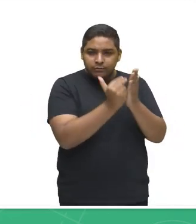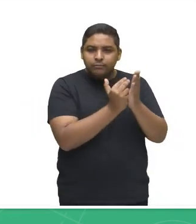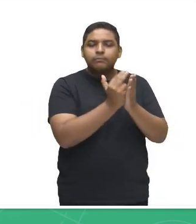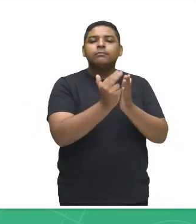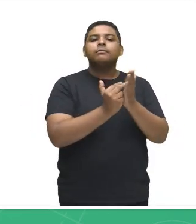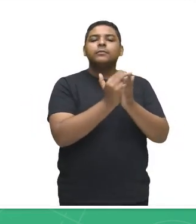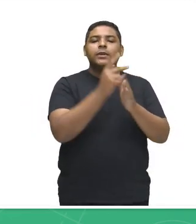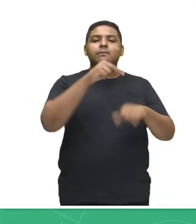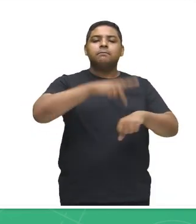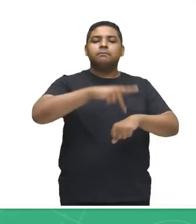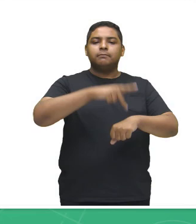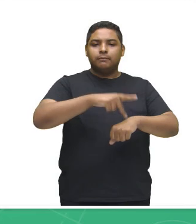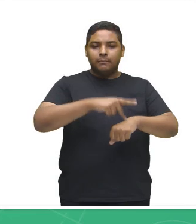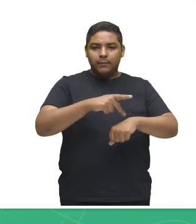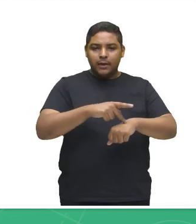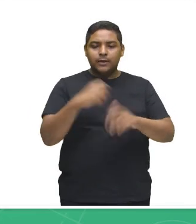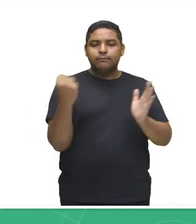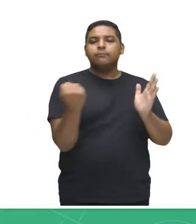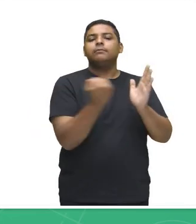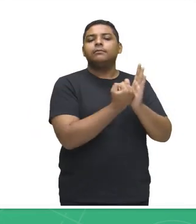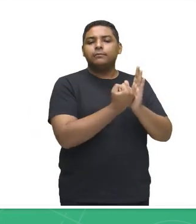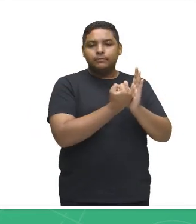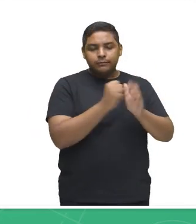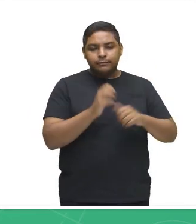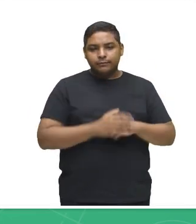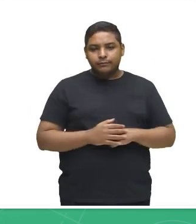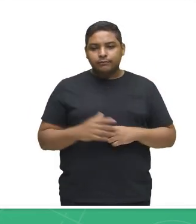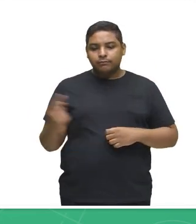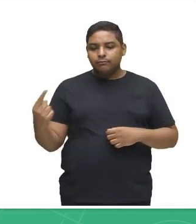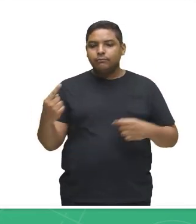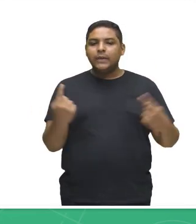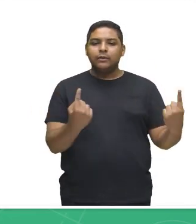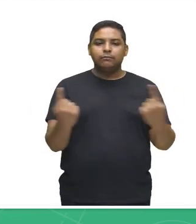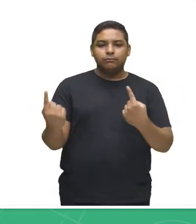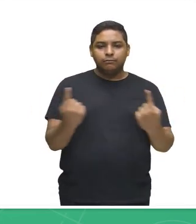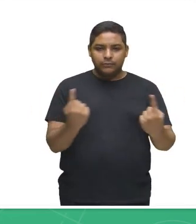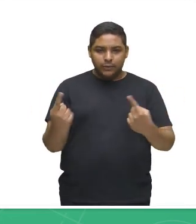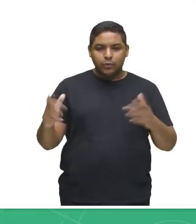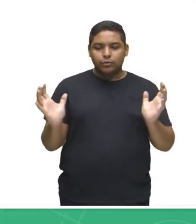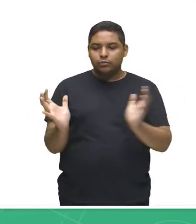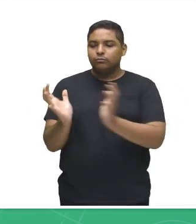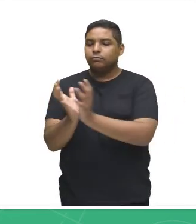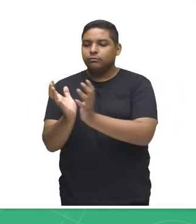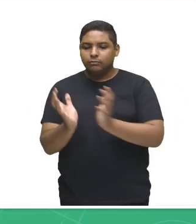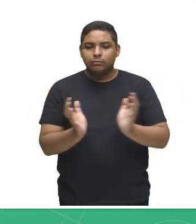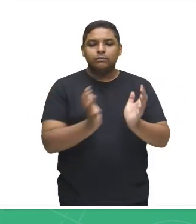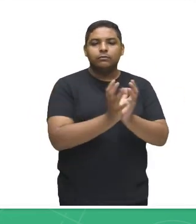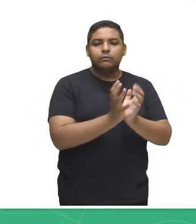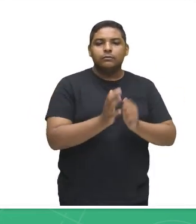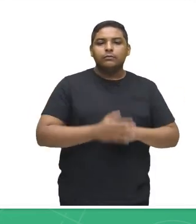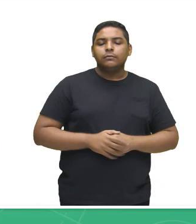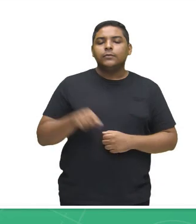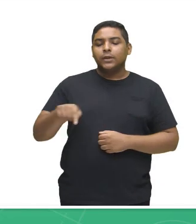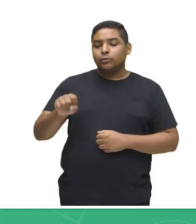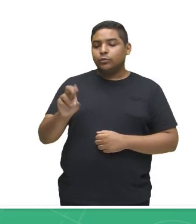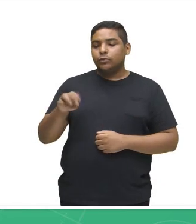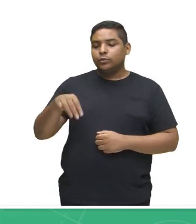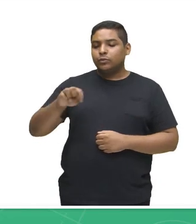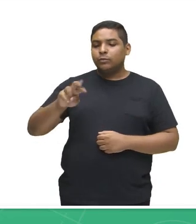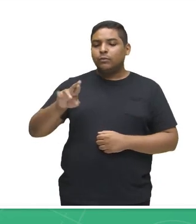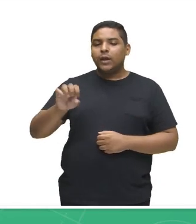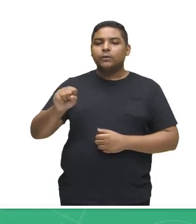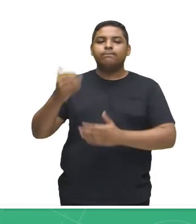primeiro registro ali de batalhas entre sumérios e acádios. Os sumérios, obviamente, perderam ali naquele processo, né? Então, por isso que os